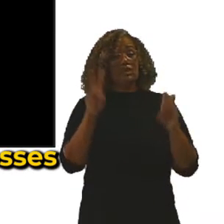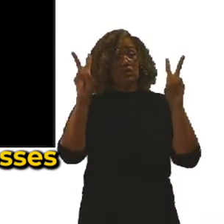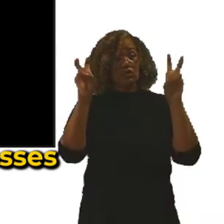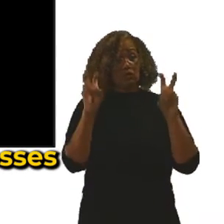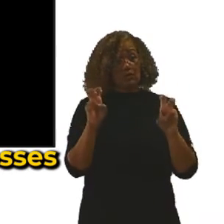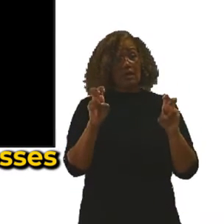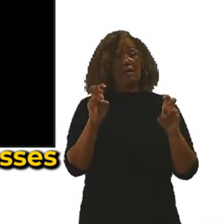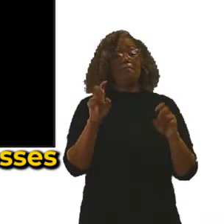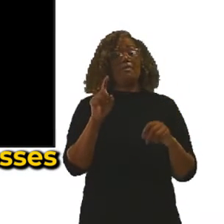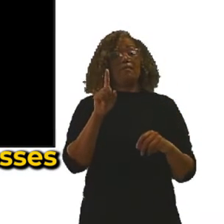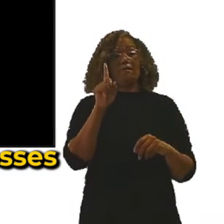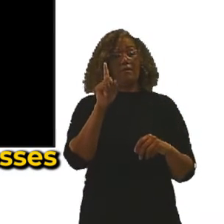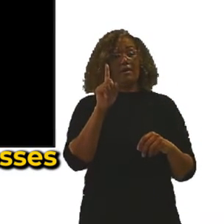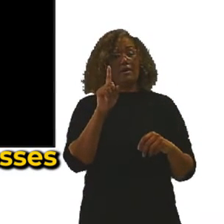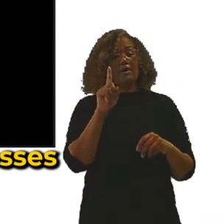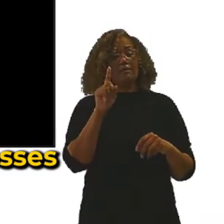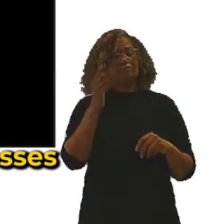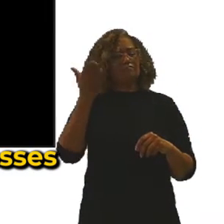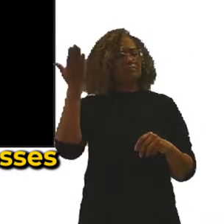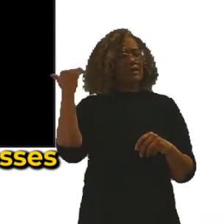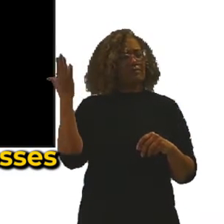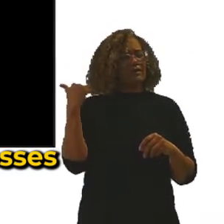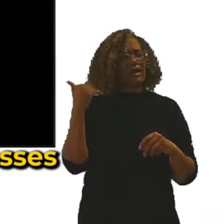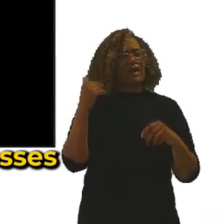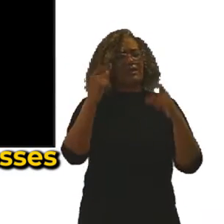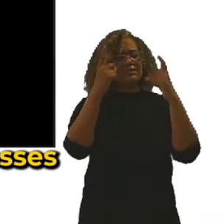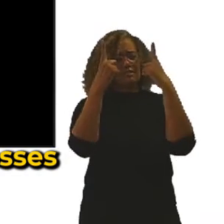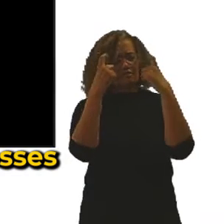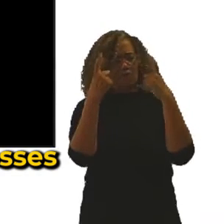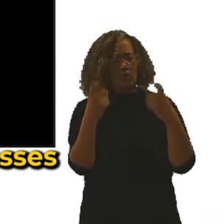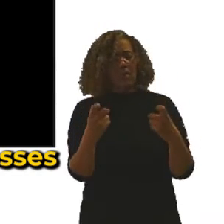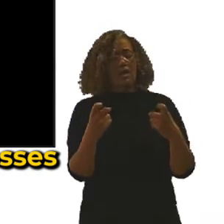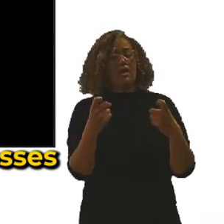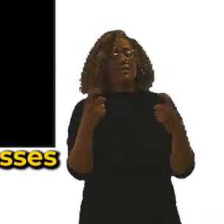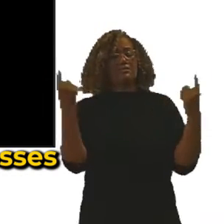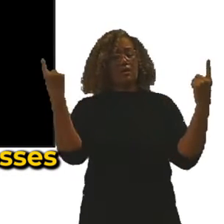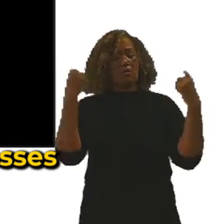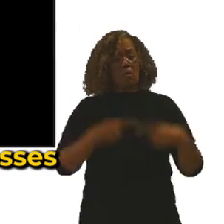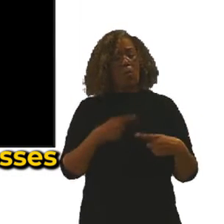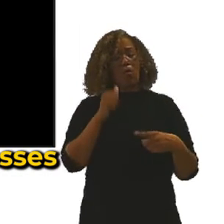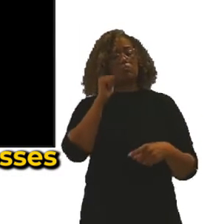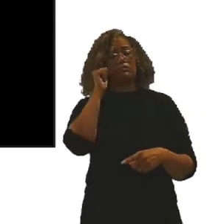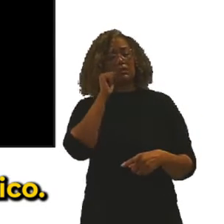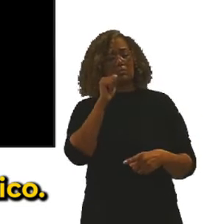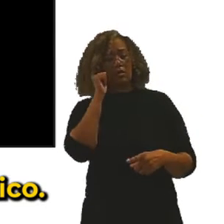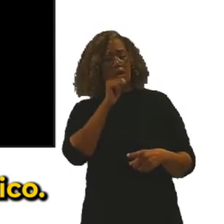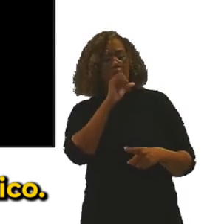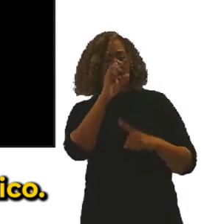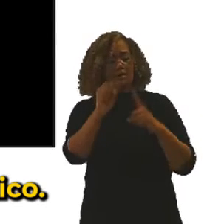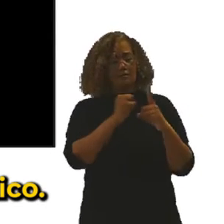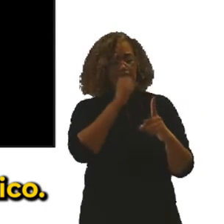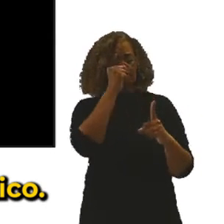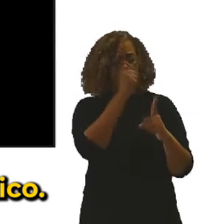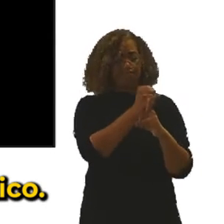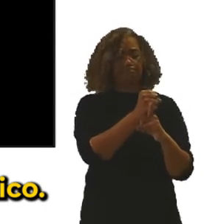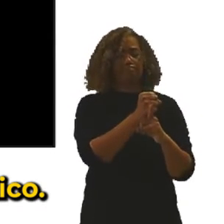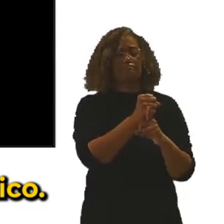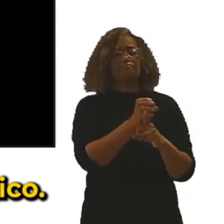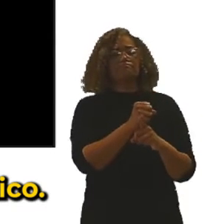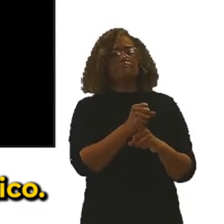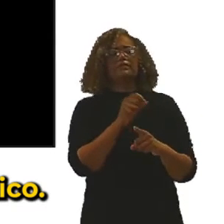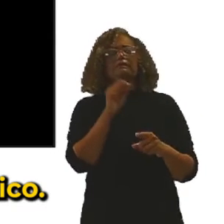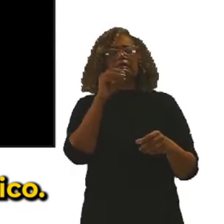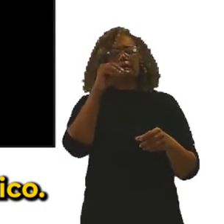gênero, o tema foi efetivamente discutir, então, esses matizes androcêntricos que pairam sobre a